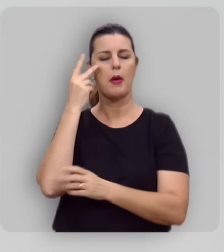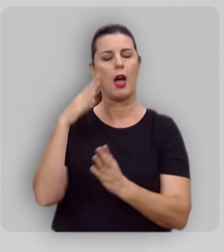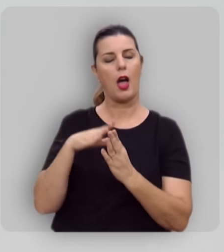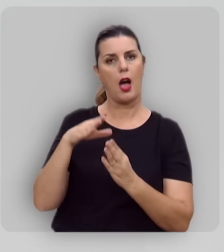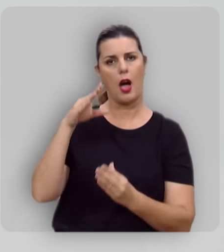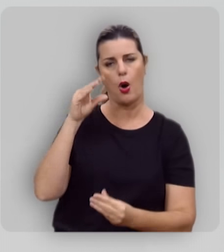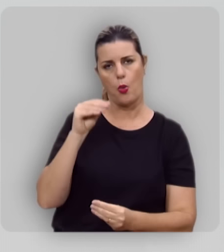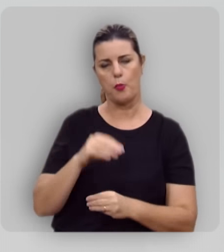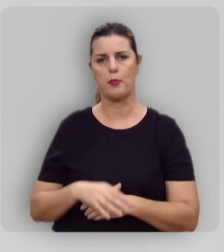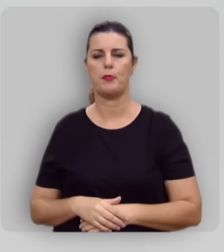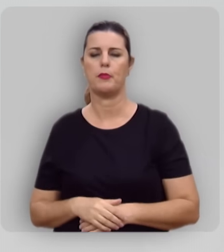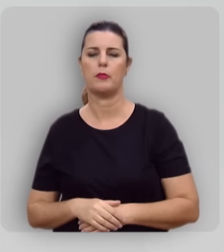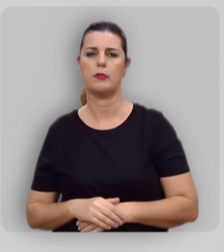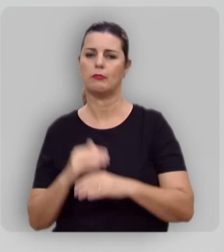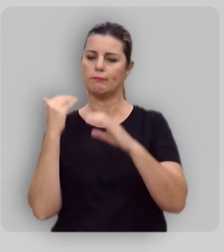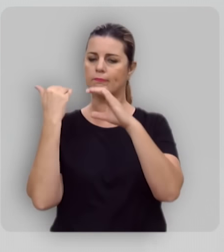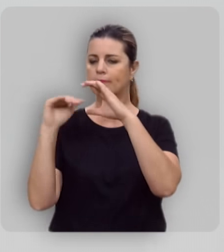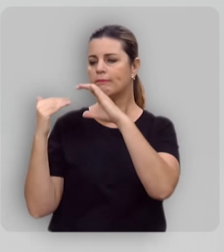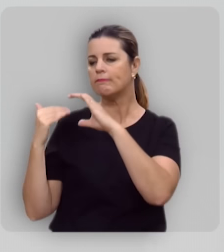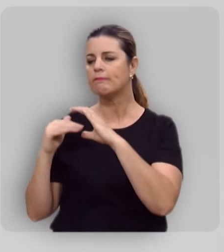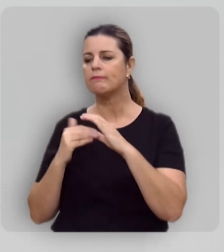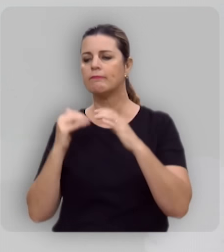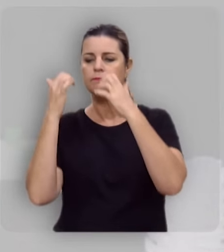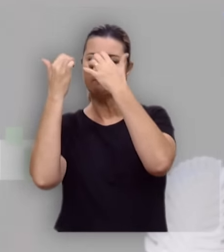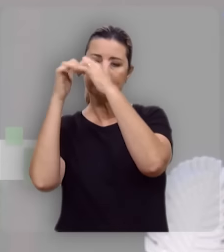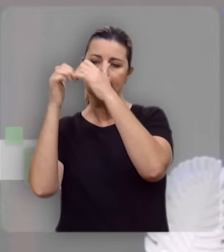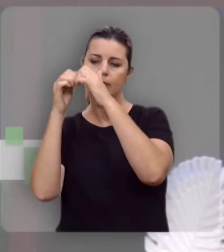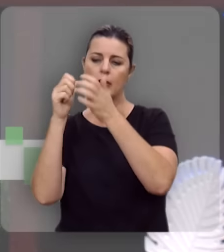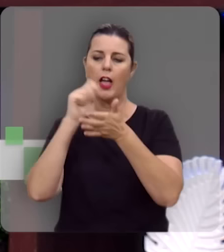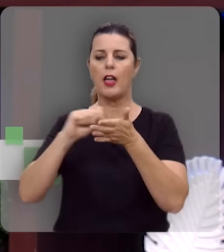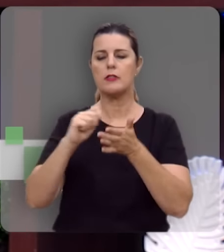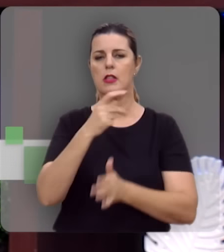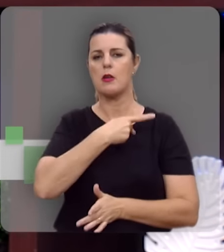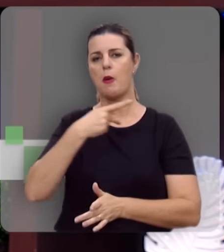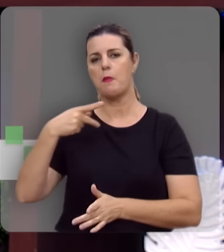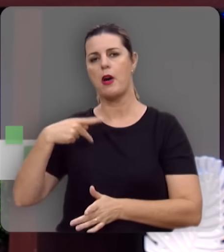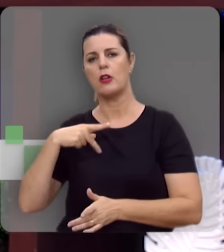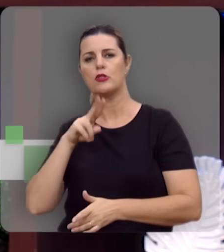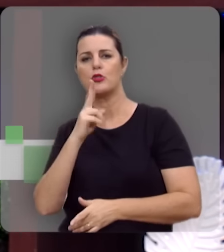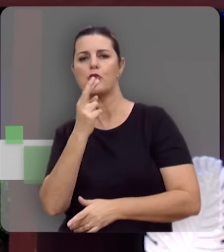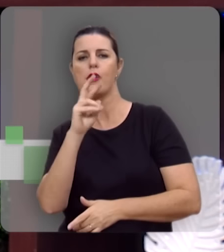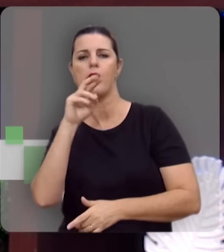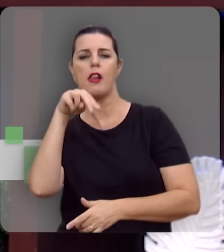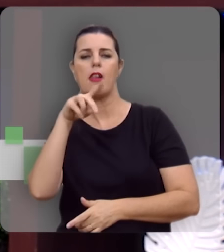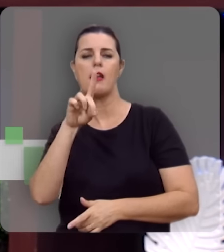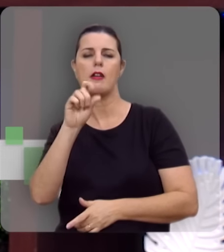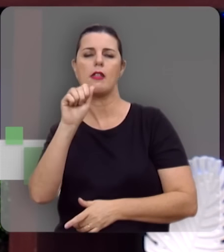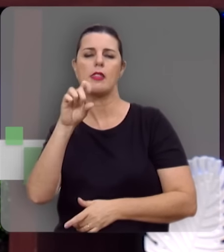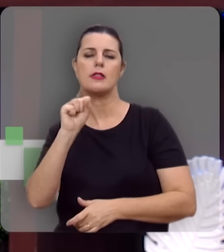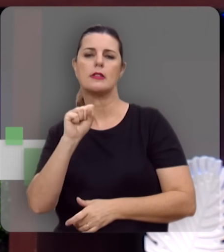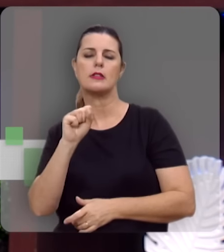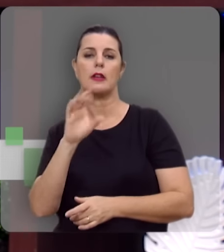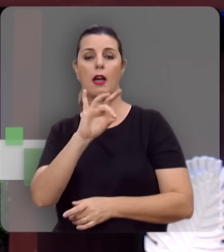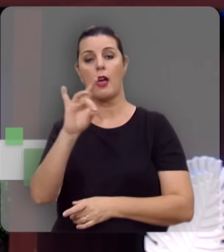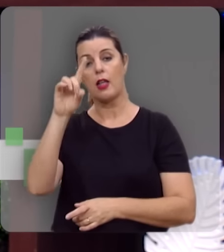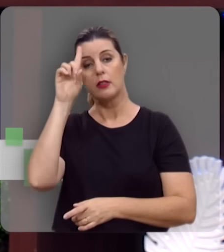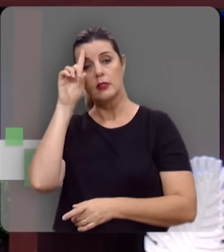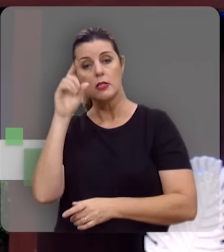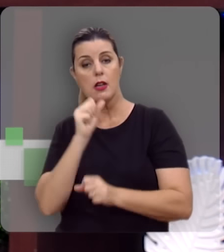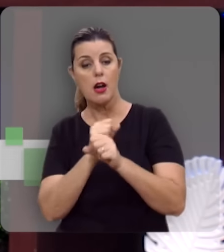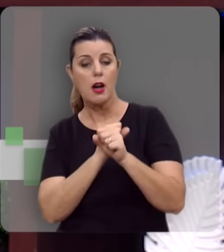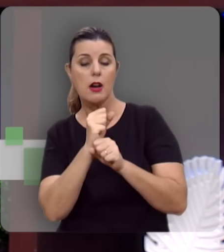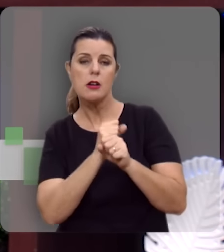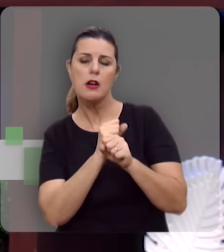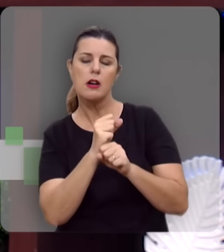a alma. Mensagens, reflexões escritas pelo reverendo Hernandes Dias Lopes para cada dia do ano. E eu tenho certeza,